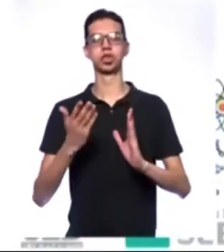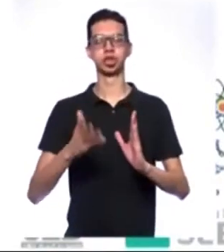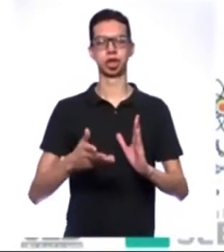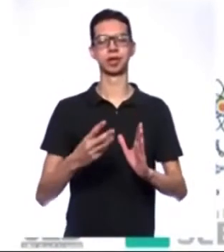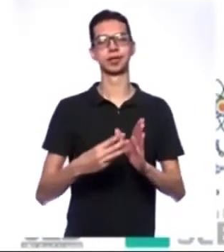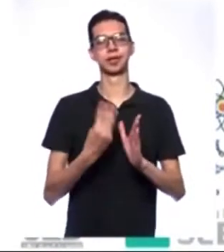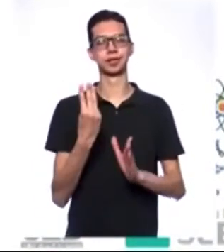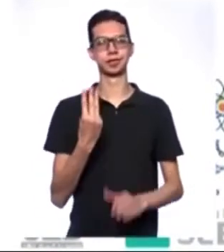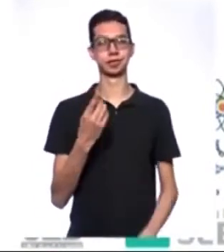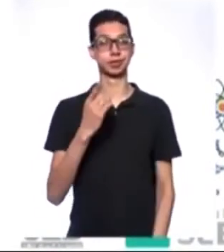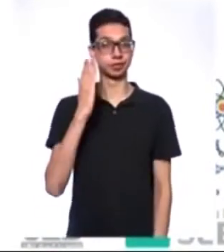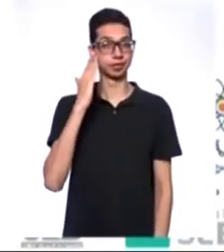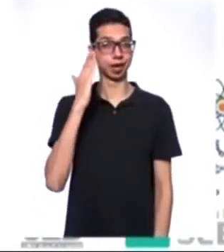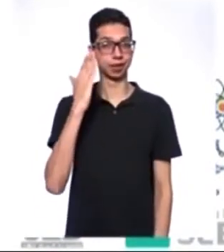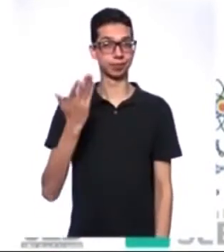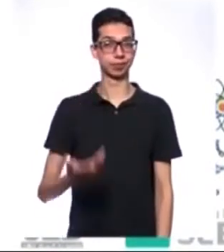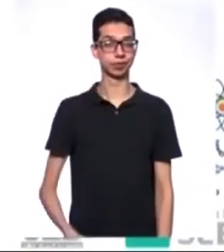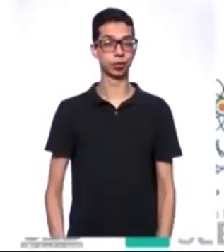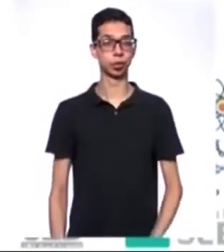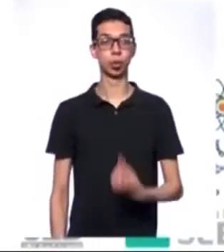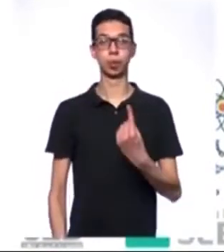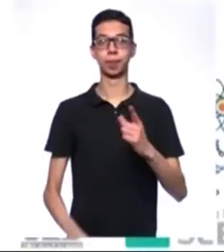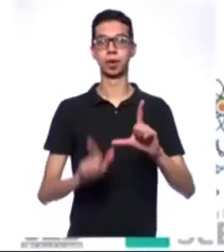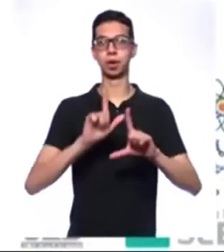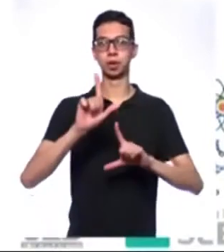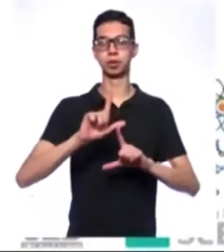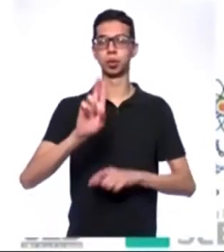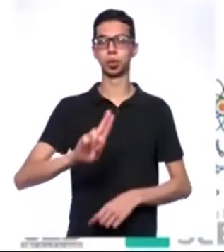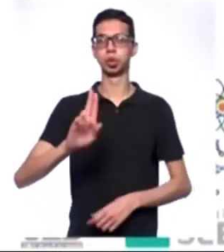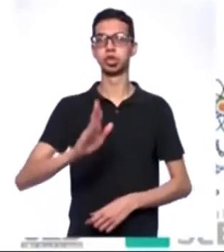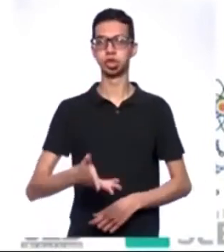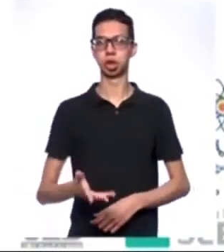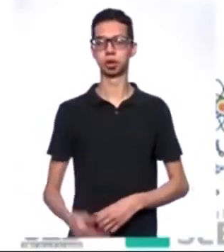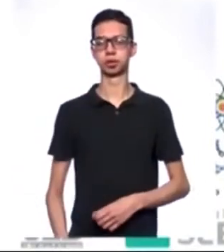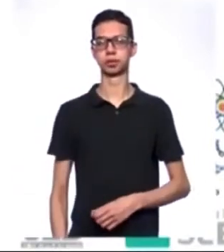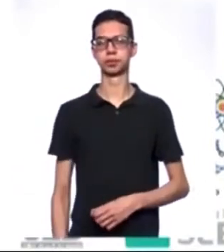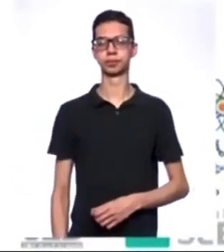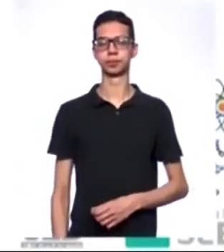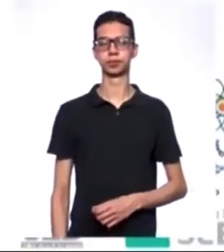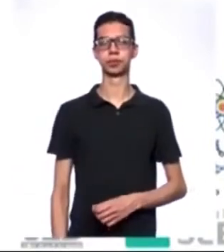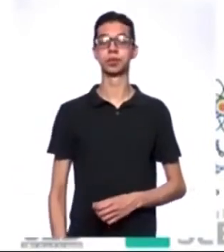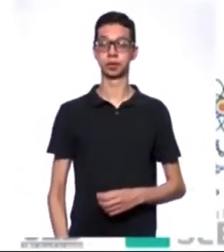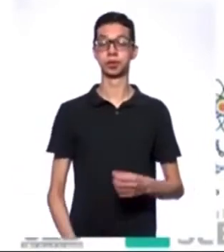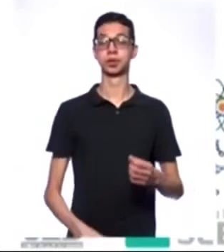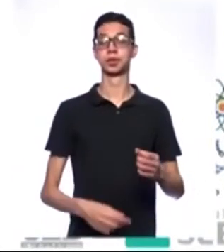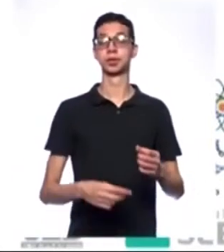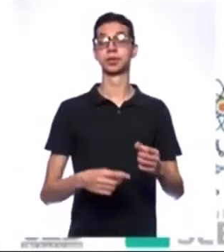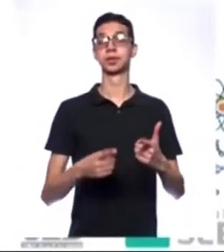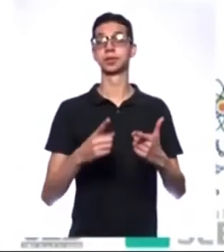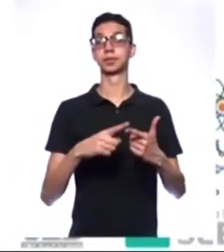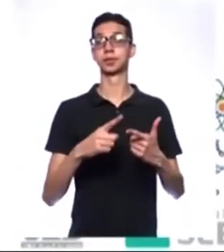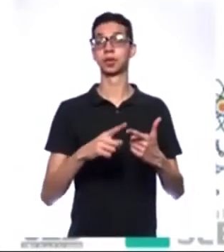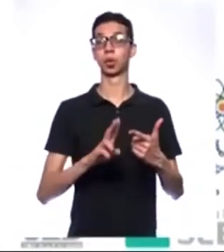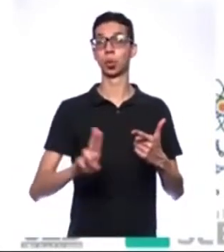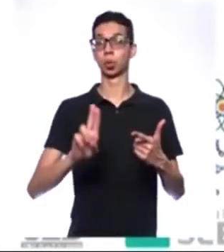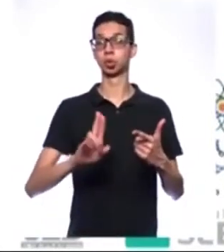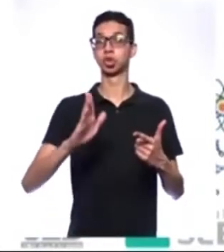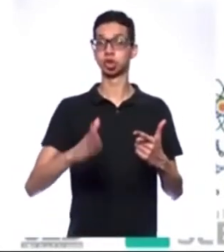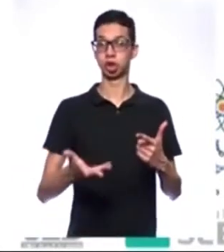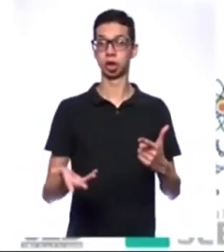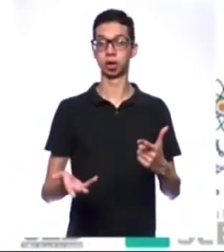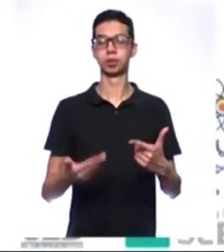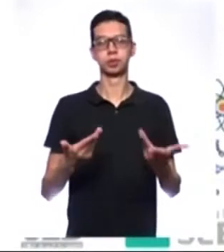terceira casinha ó se uma letra já foi usada na primeira casinha uma outra letra foi usada na segunda casinha